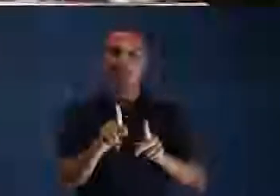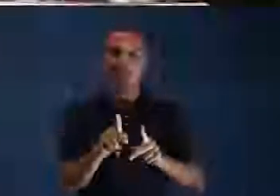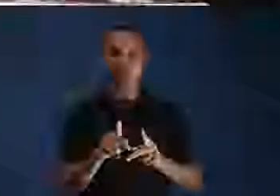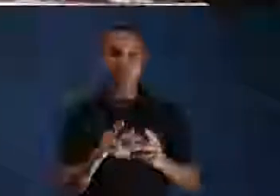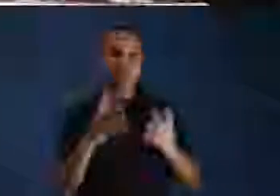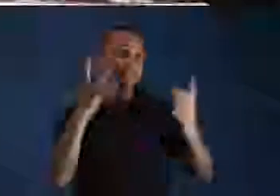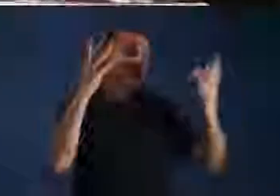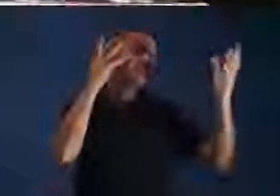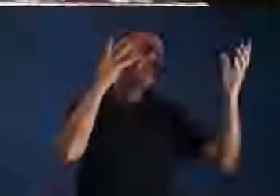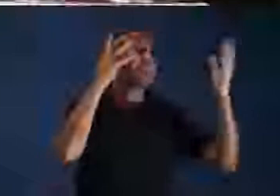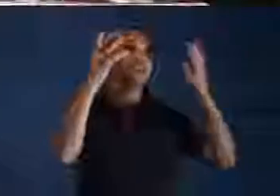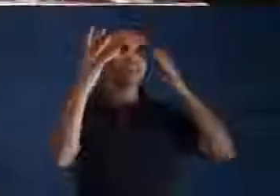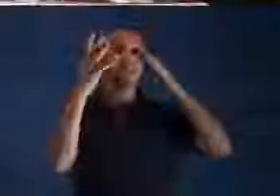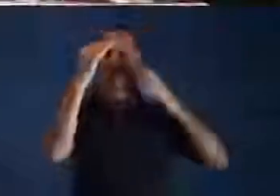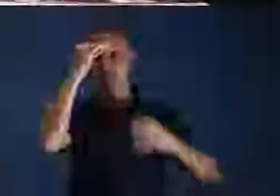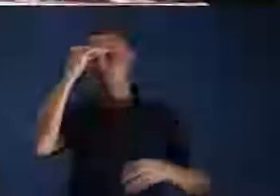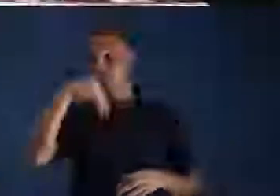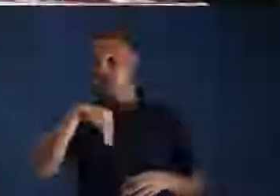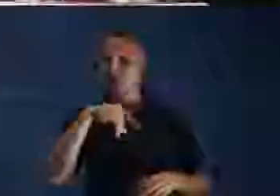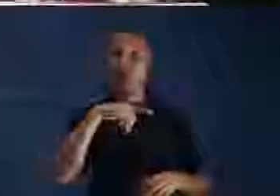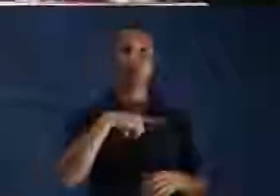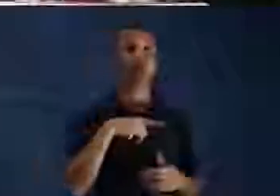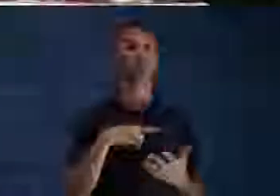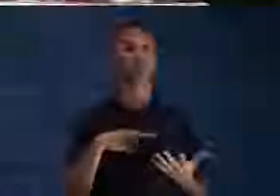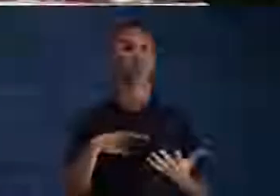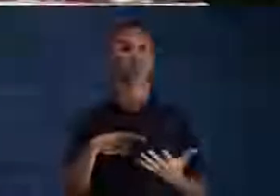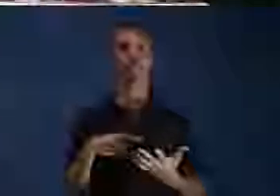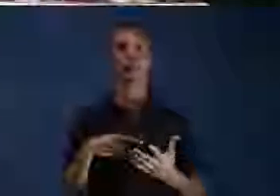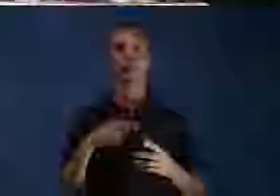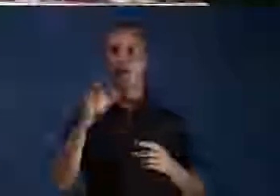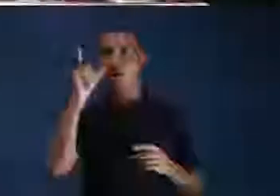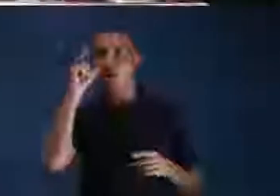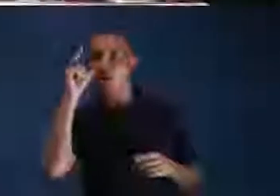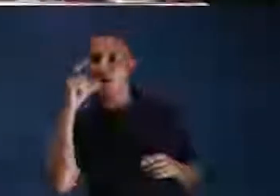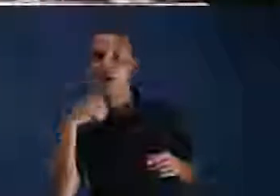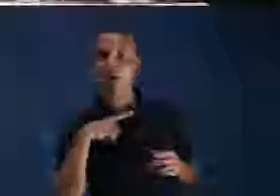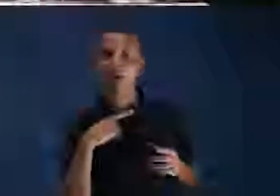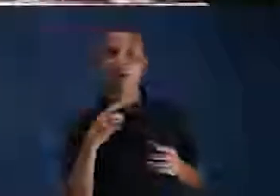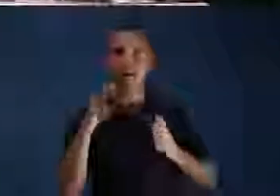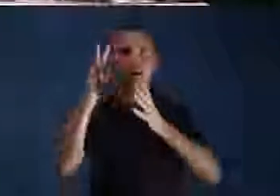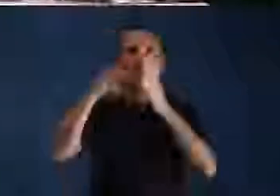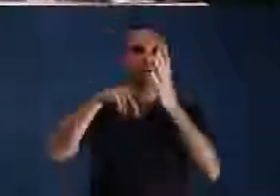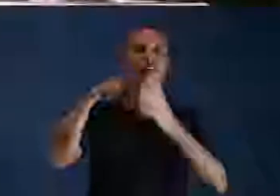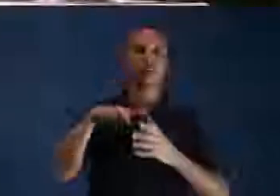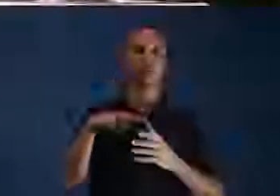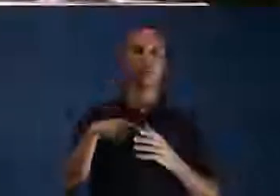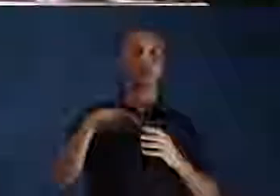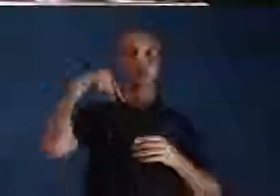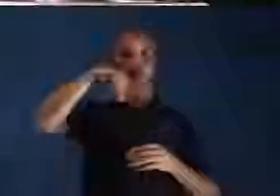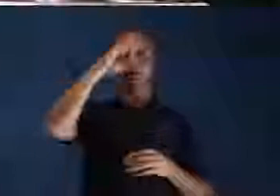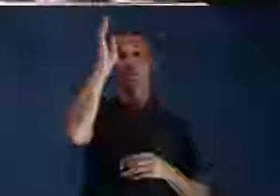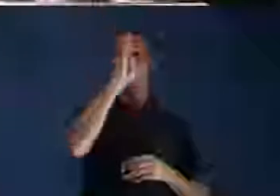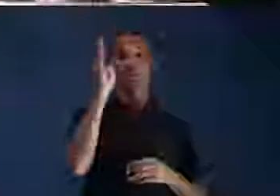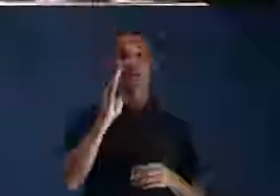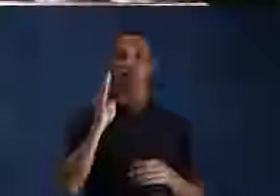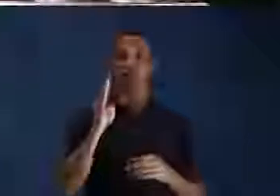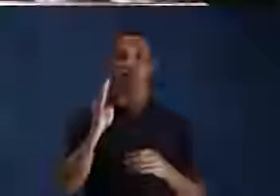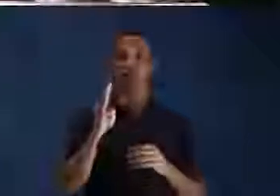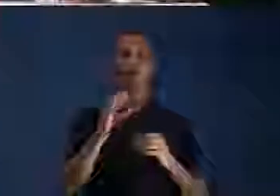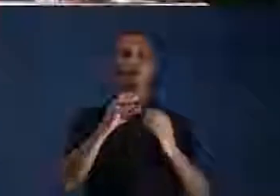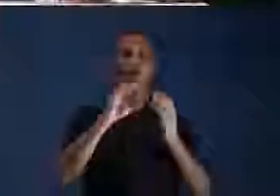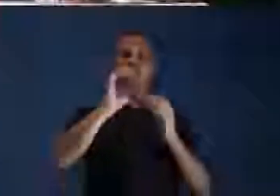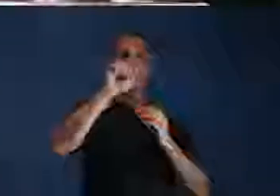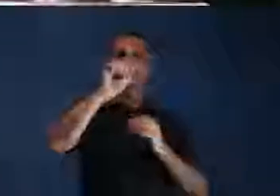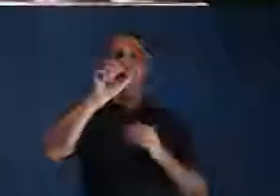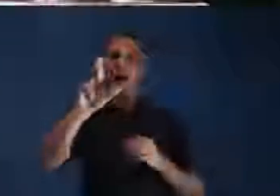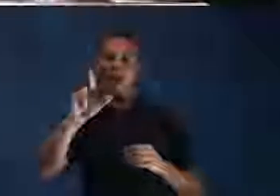fracassados e, por isso mesmo, muito instigantes. No Brasil, a série Noir inicia sob a edição de